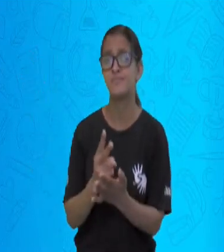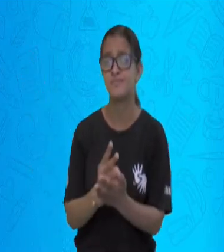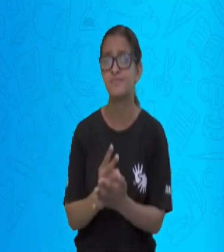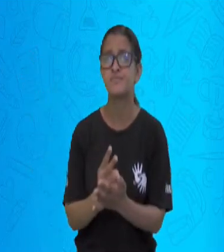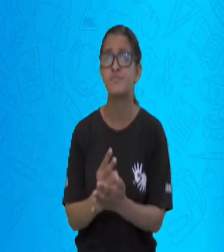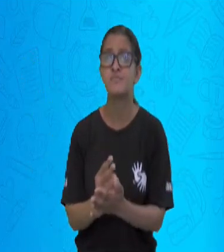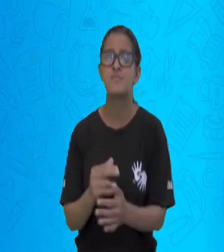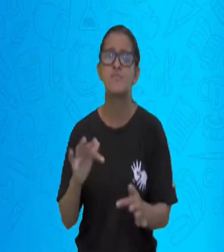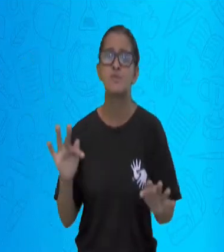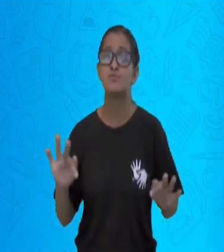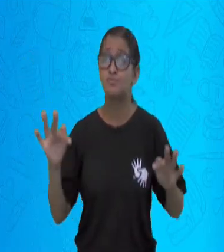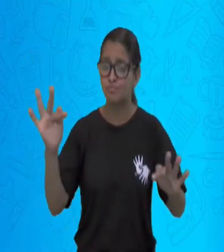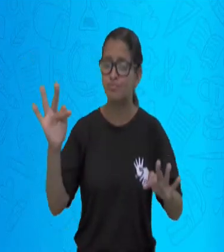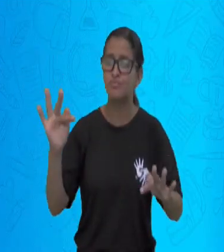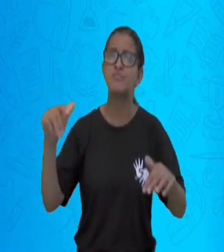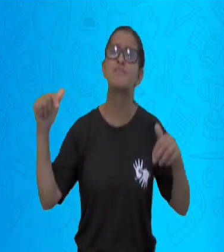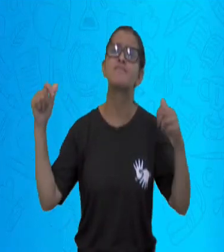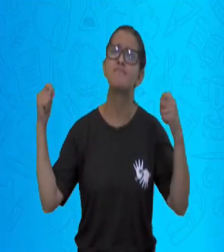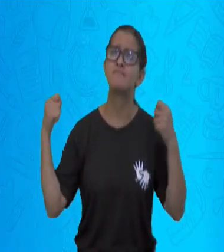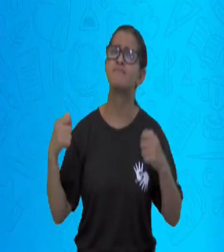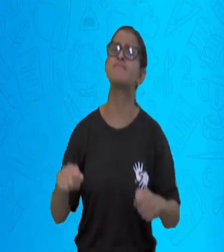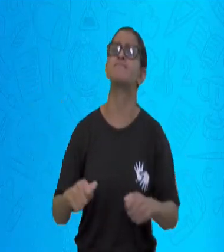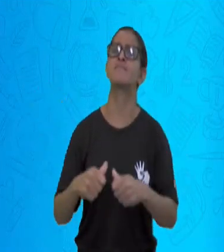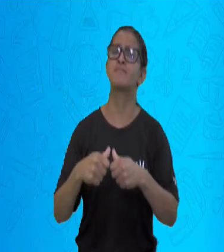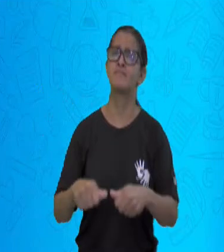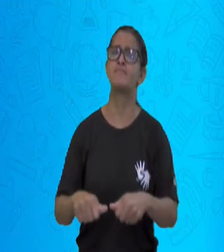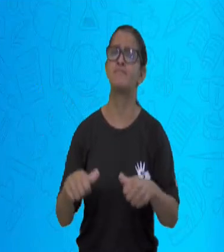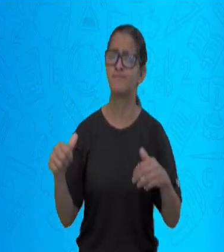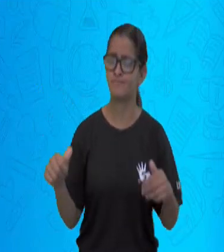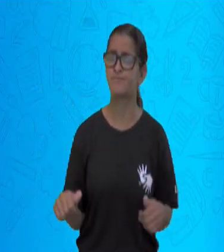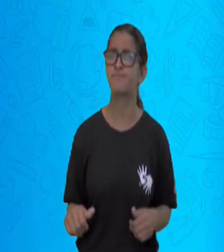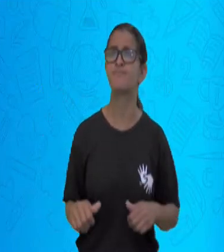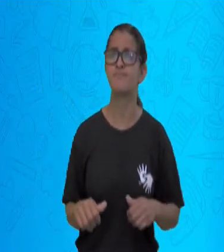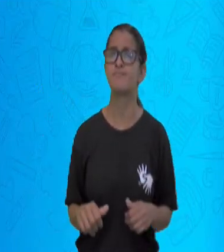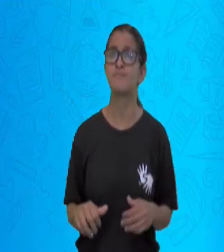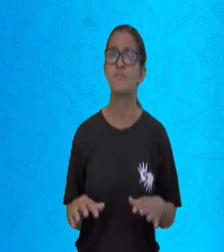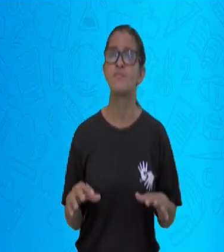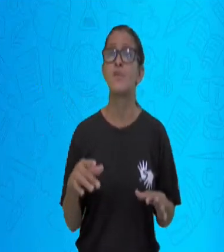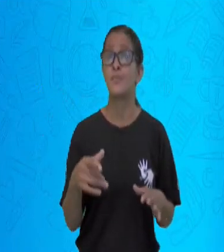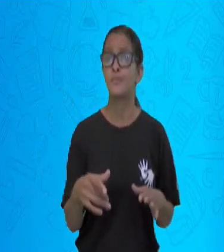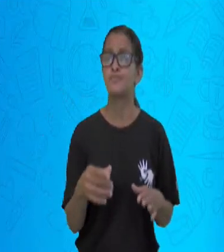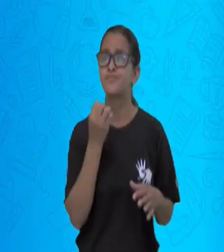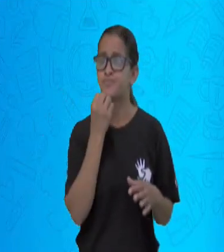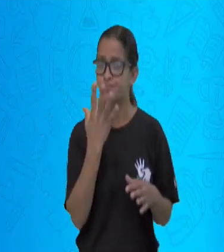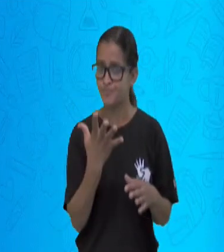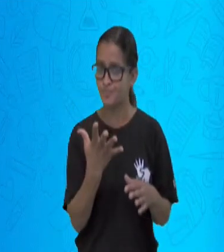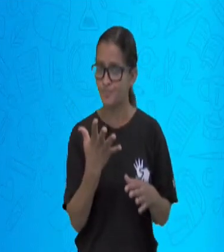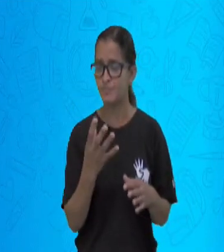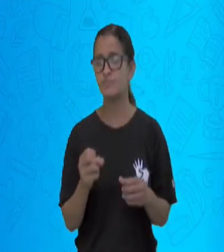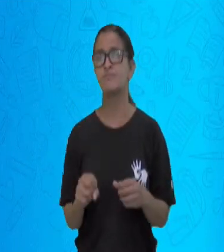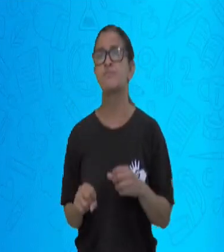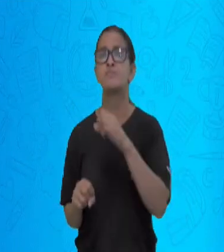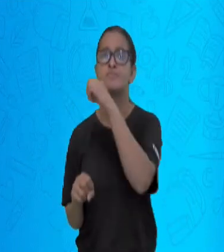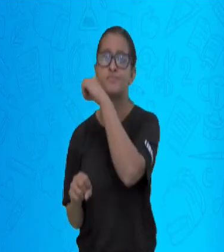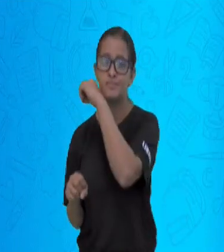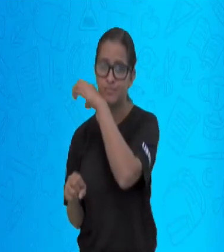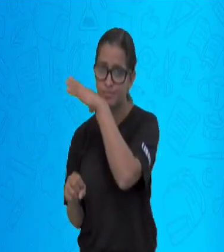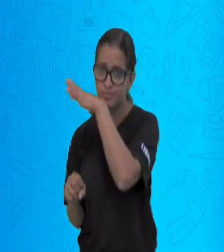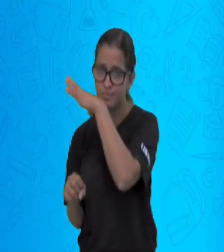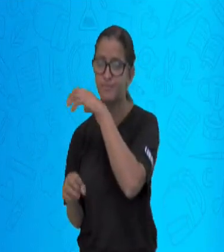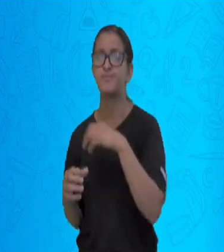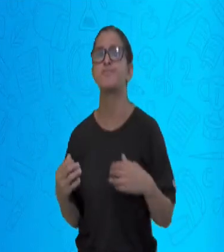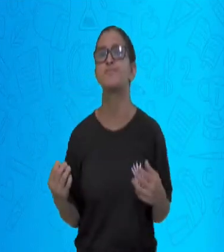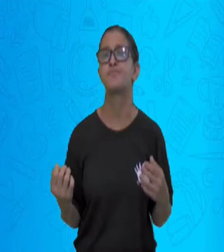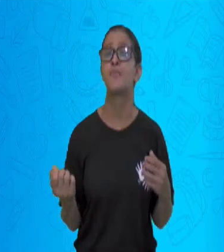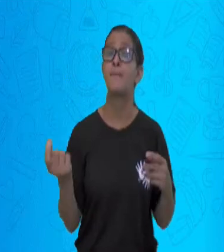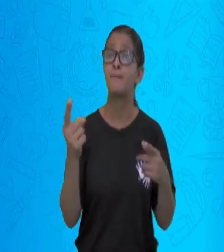com toda a força. E eu trouxe alguns pontos de benefícios e malefícios que a mudança